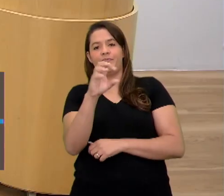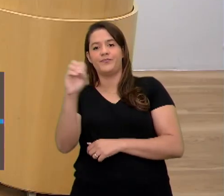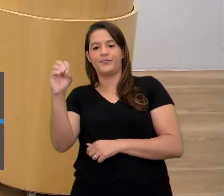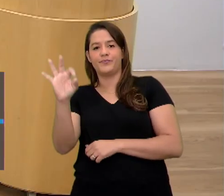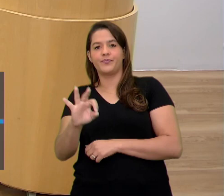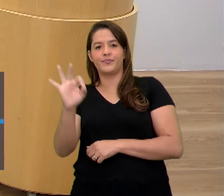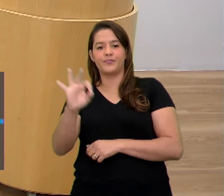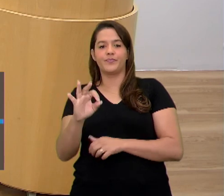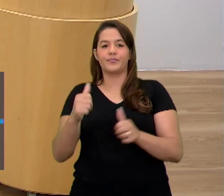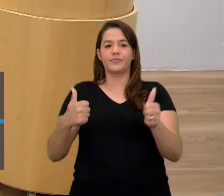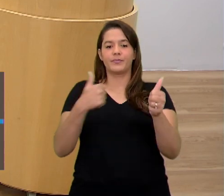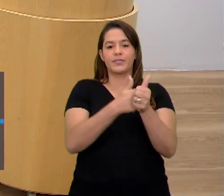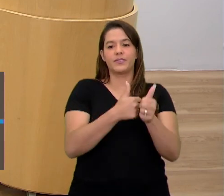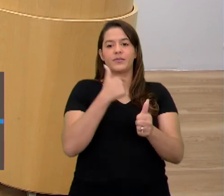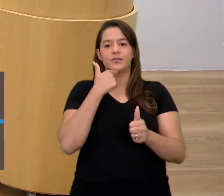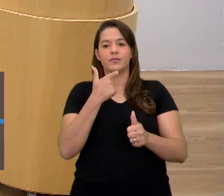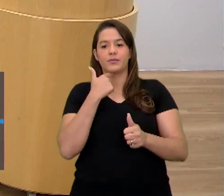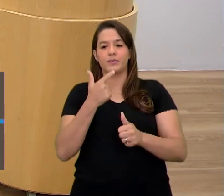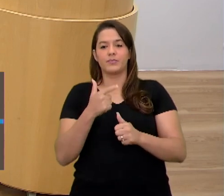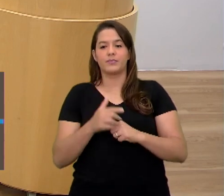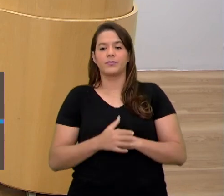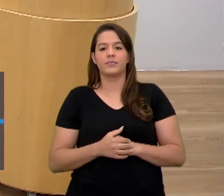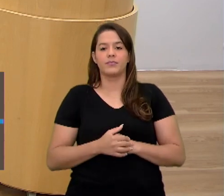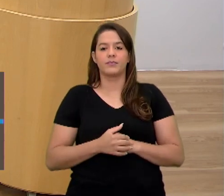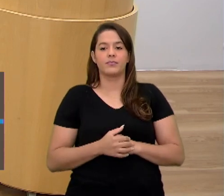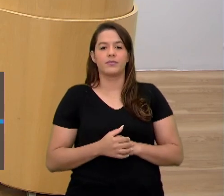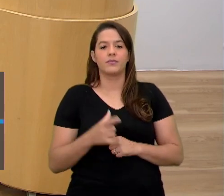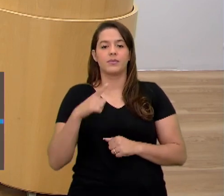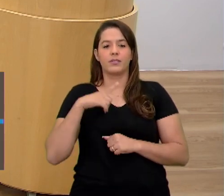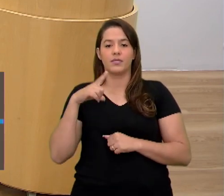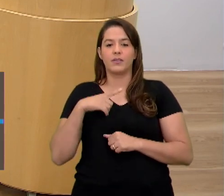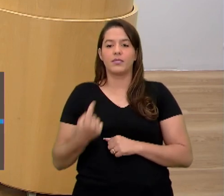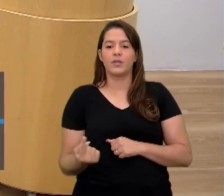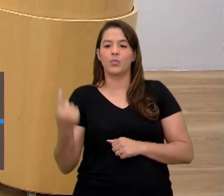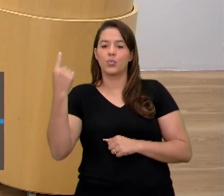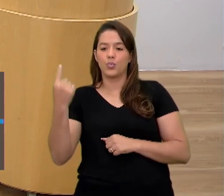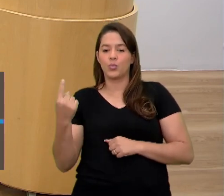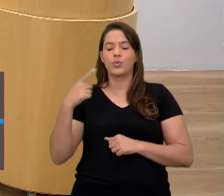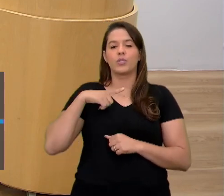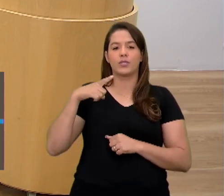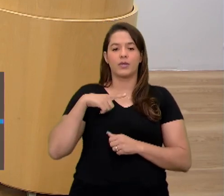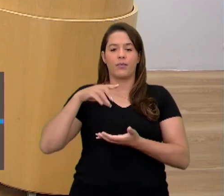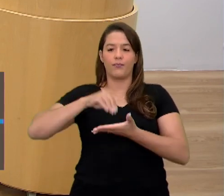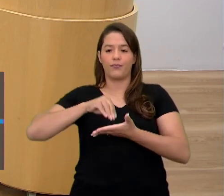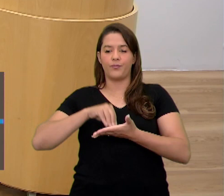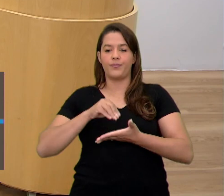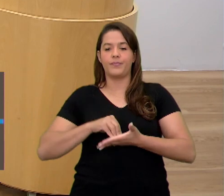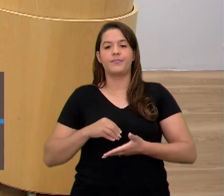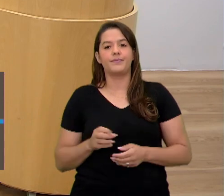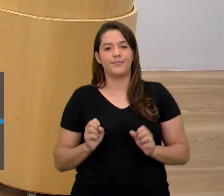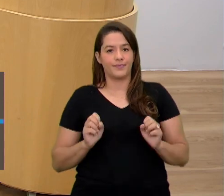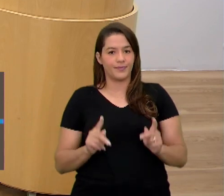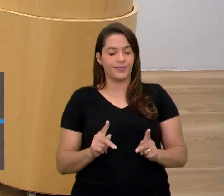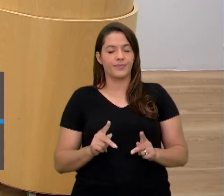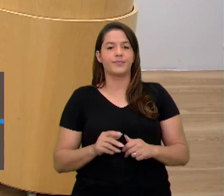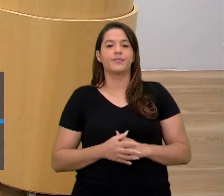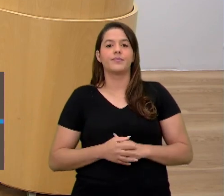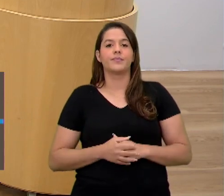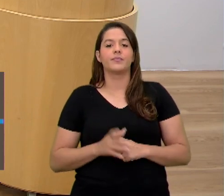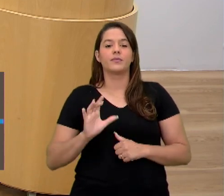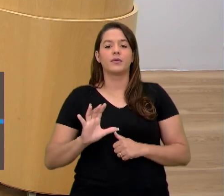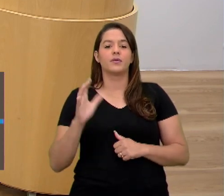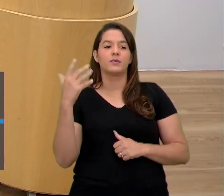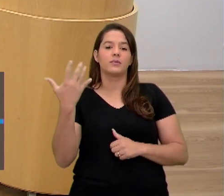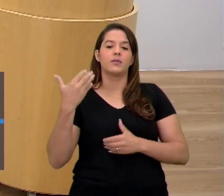Se é 100% não vai dar, né? Por quê? Tem alguém que está sem ocupação. Exatamente, ok? Então, o que acontece?